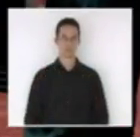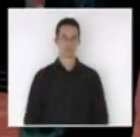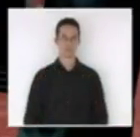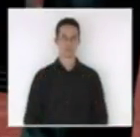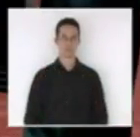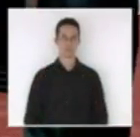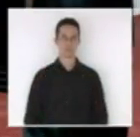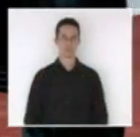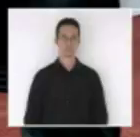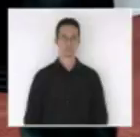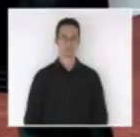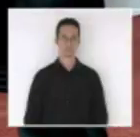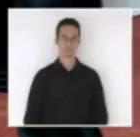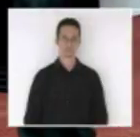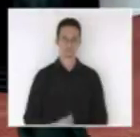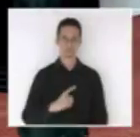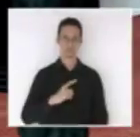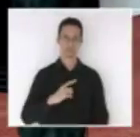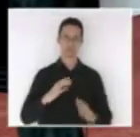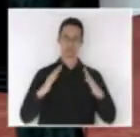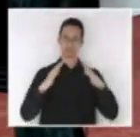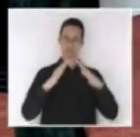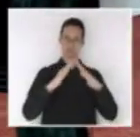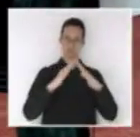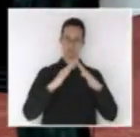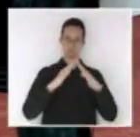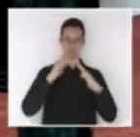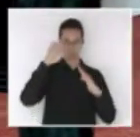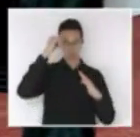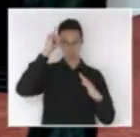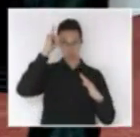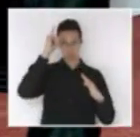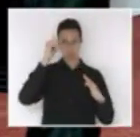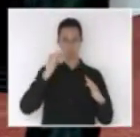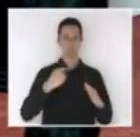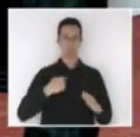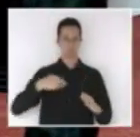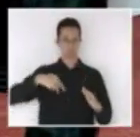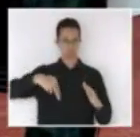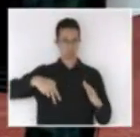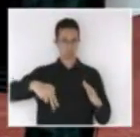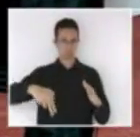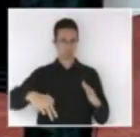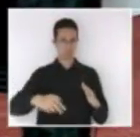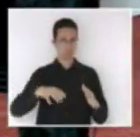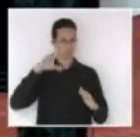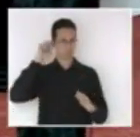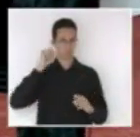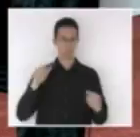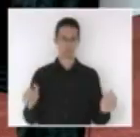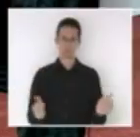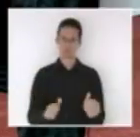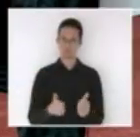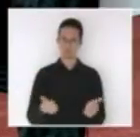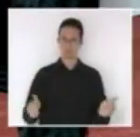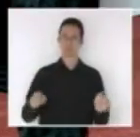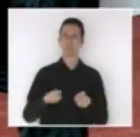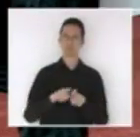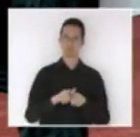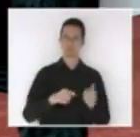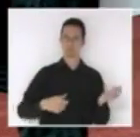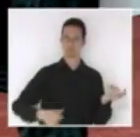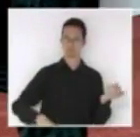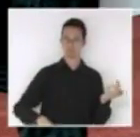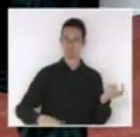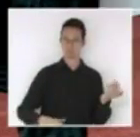Lá de um rancho fumacento, passando perto se ouvia uma gaita que gemia e um violão resmunguento.